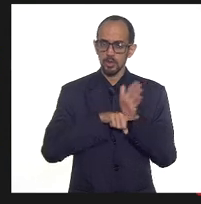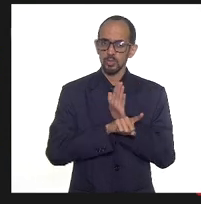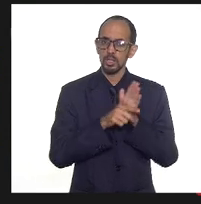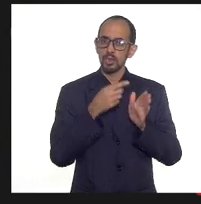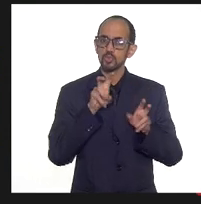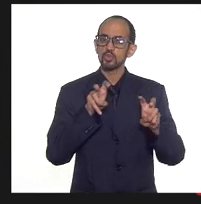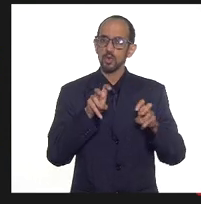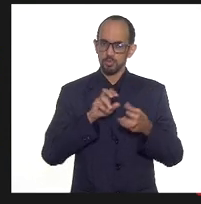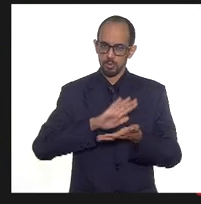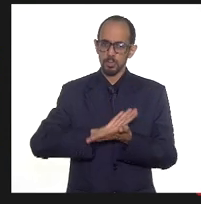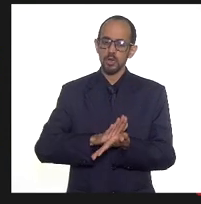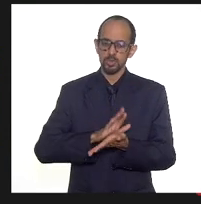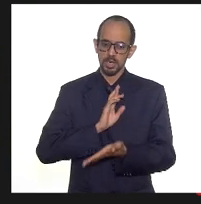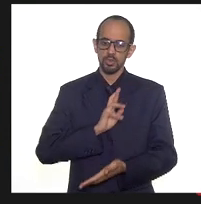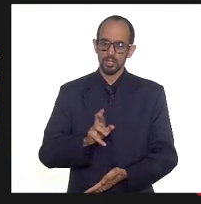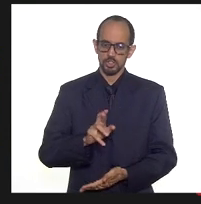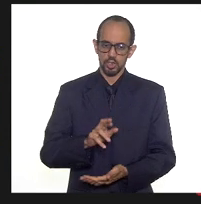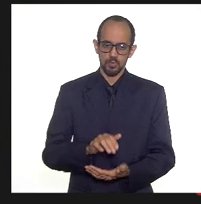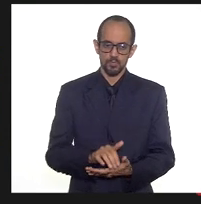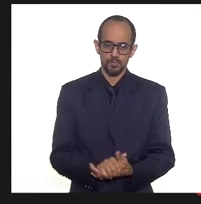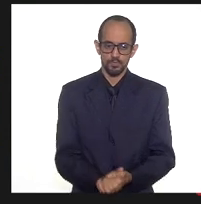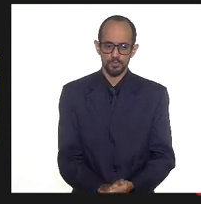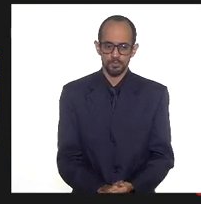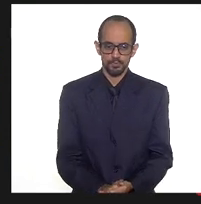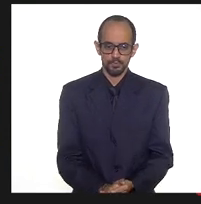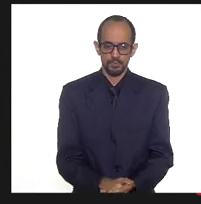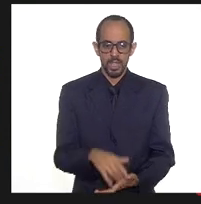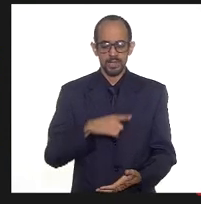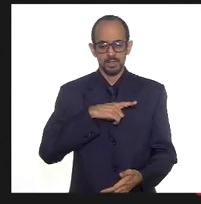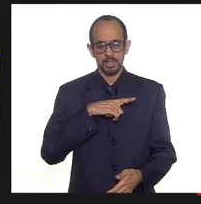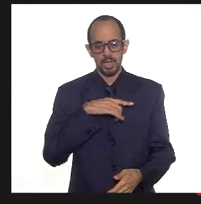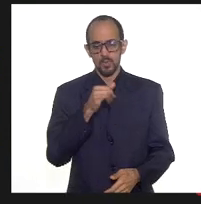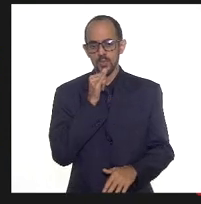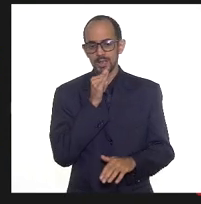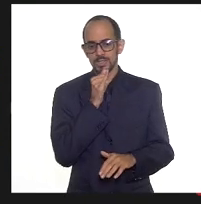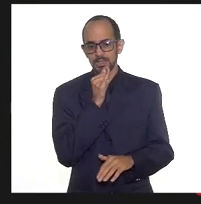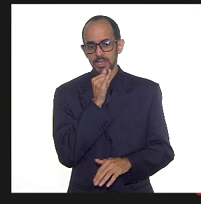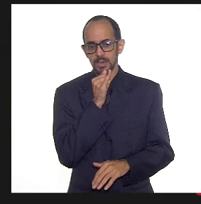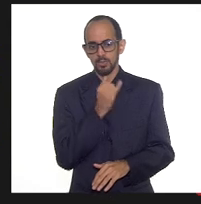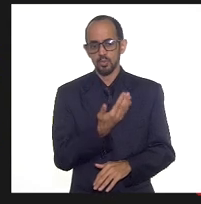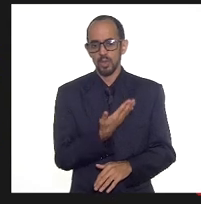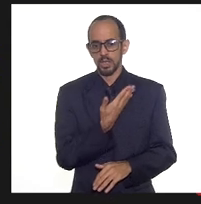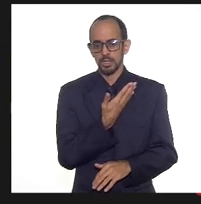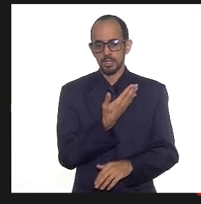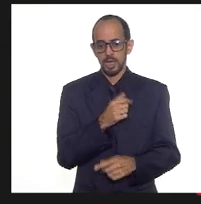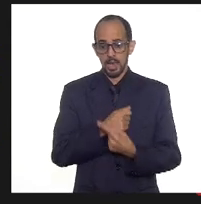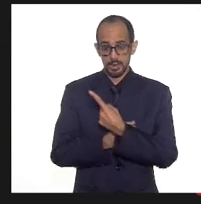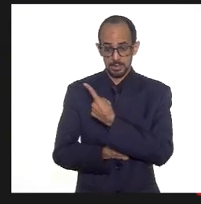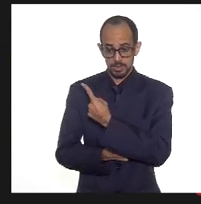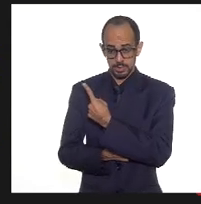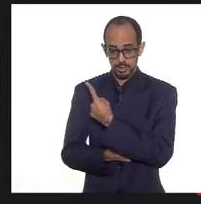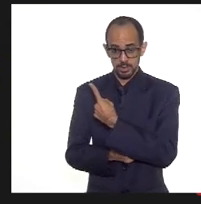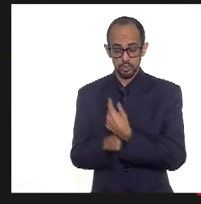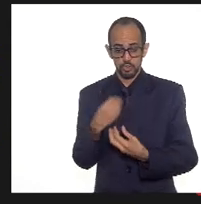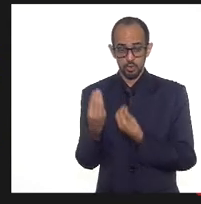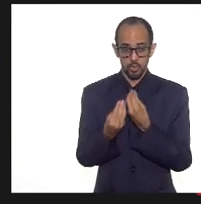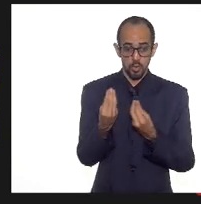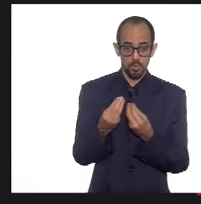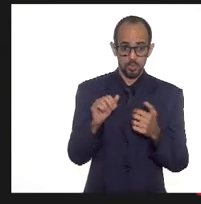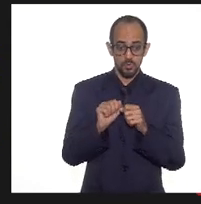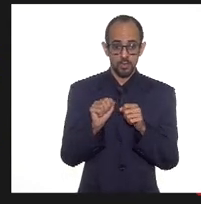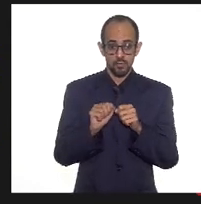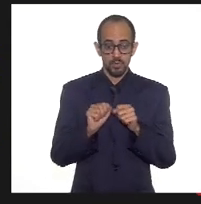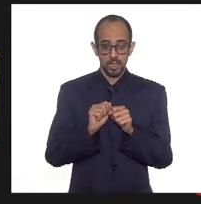intolerância religiosa. Aí é um exemplo do georreferenciamento que depois